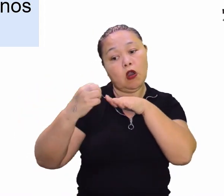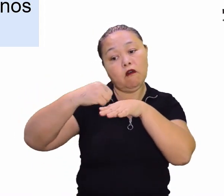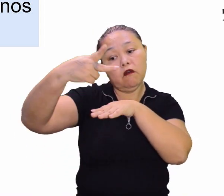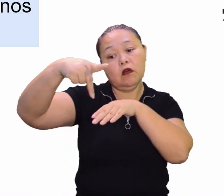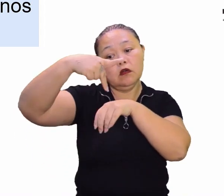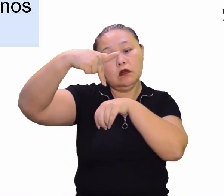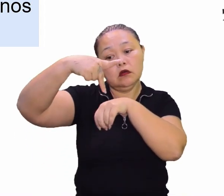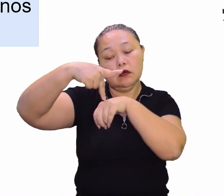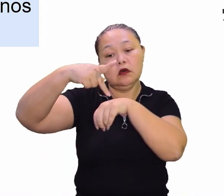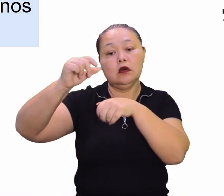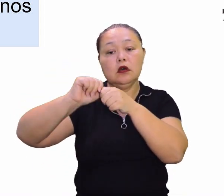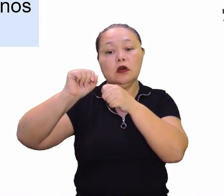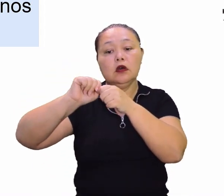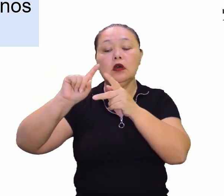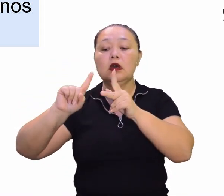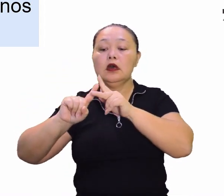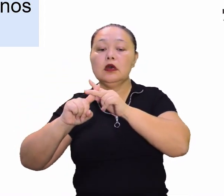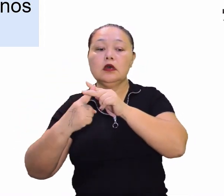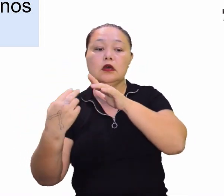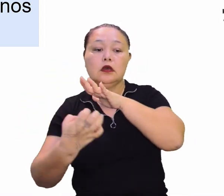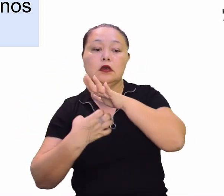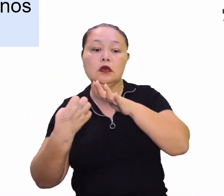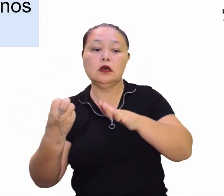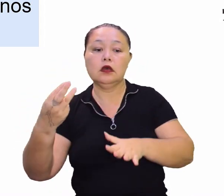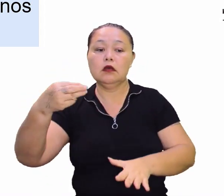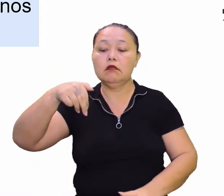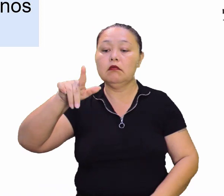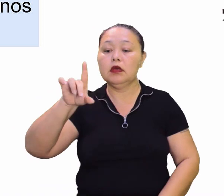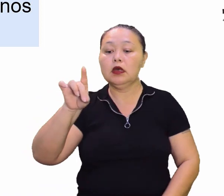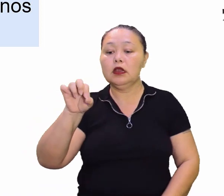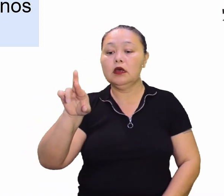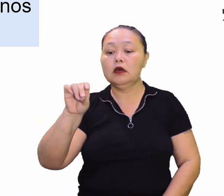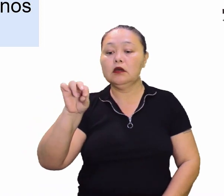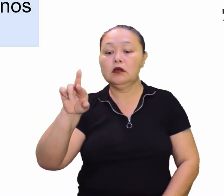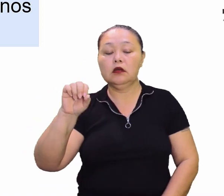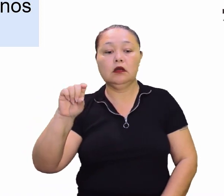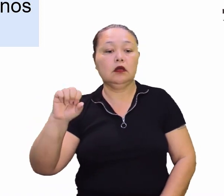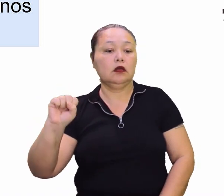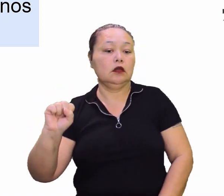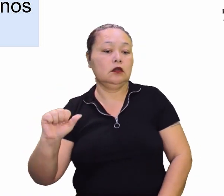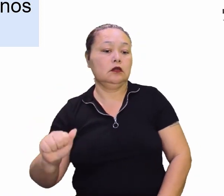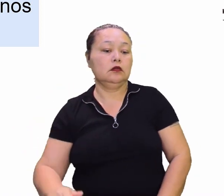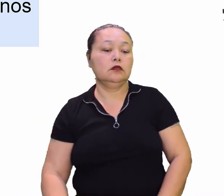Multinacionais e as empresas maquiladoras. É isso, Rogério? As empresas maquiladoras.